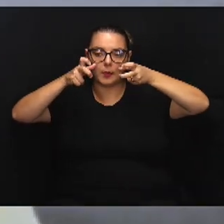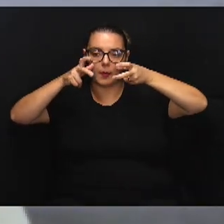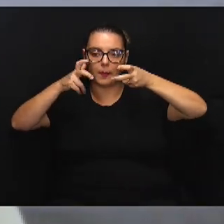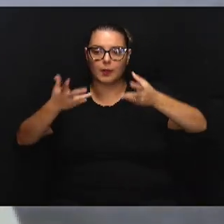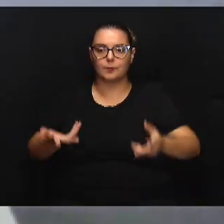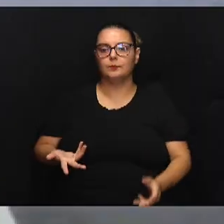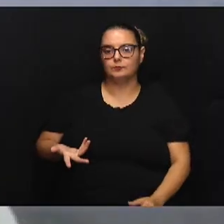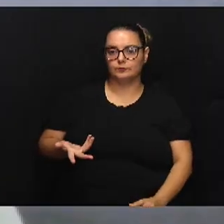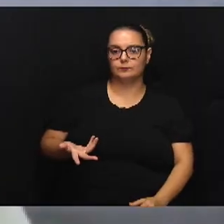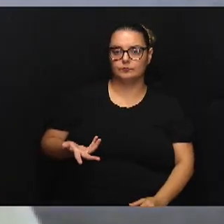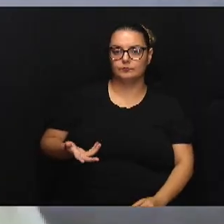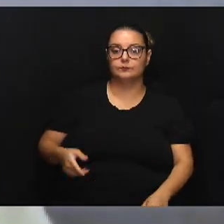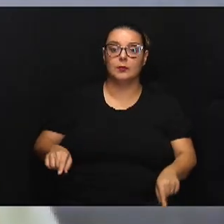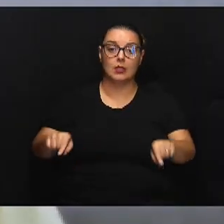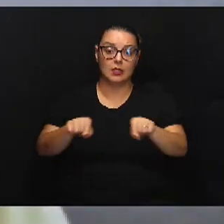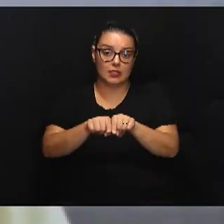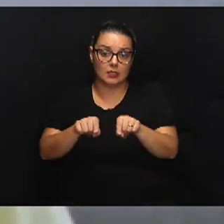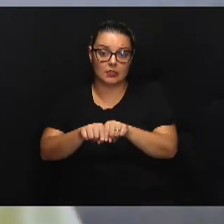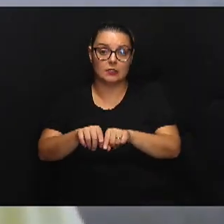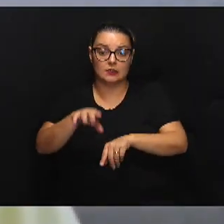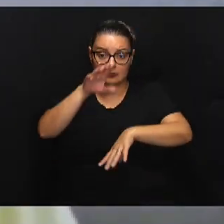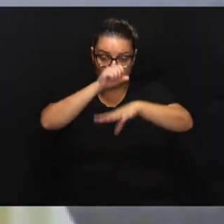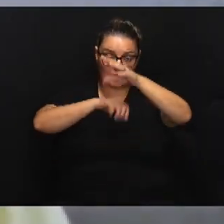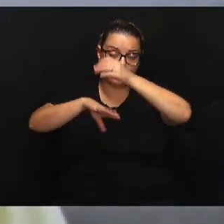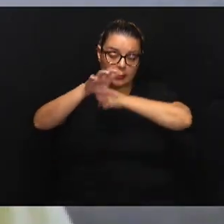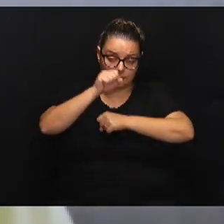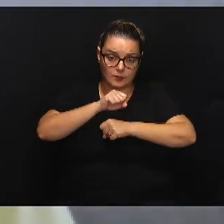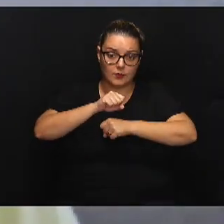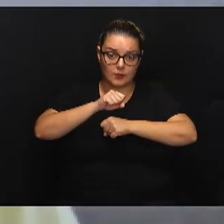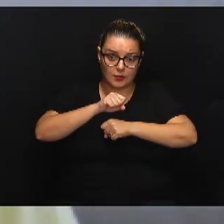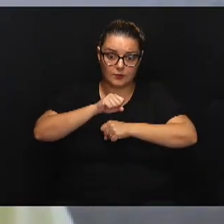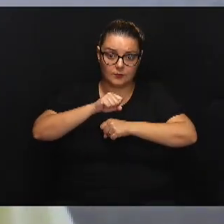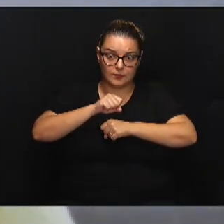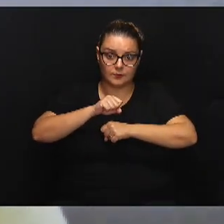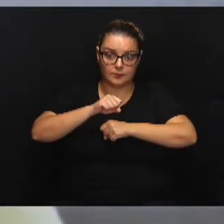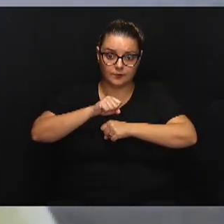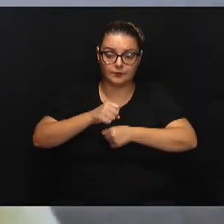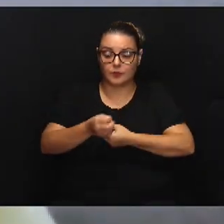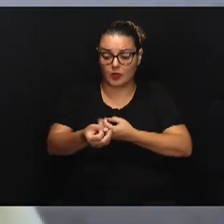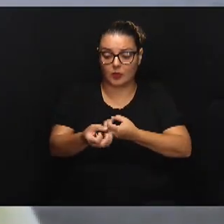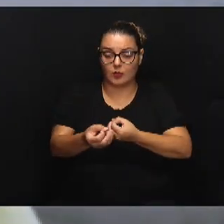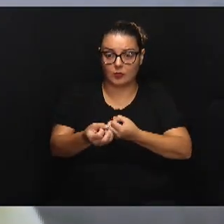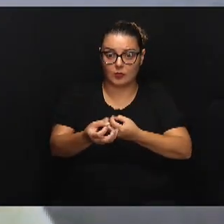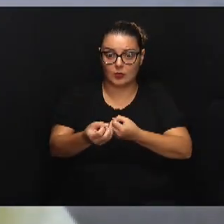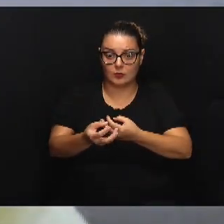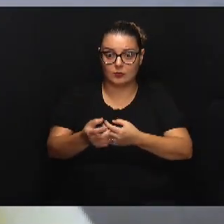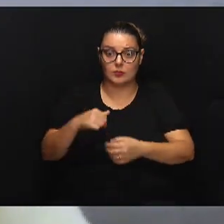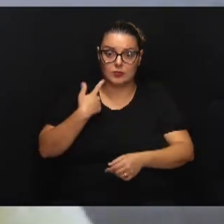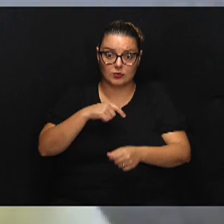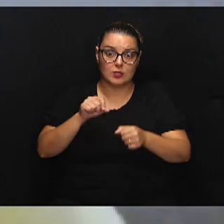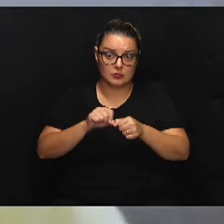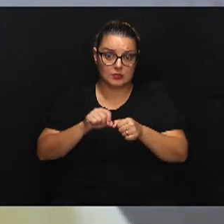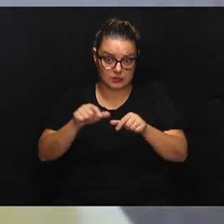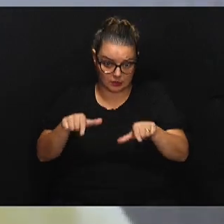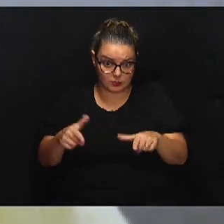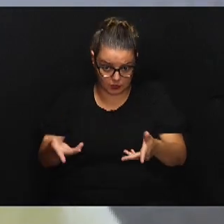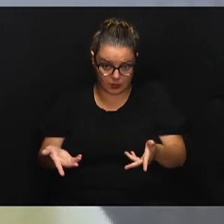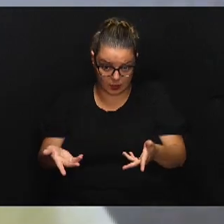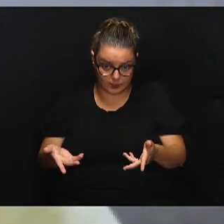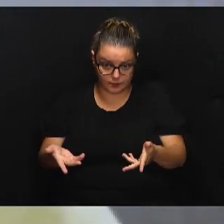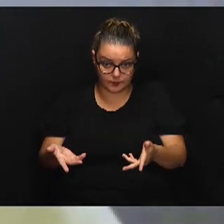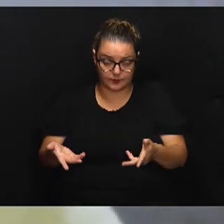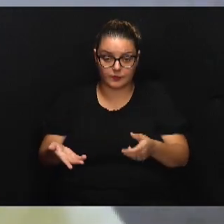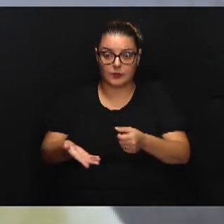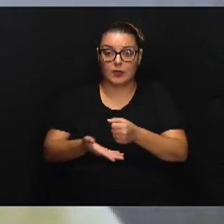de informações visuais e aprendemos até através de informações de onde nós realizamos. A